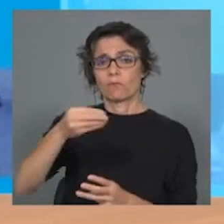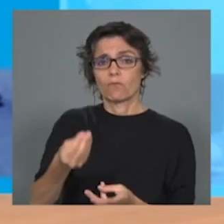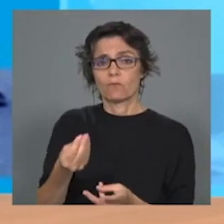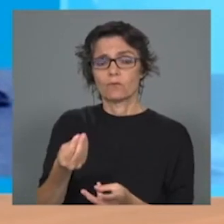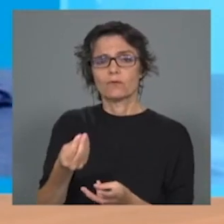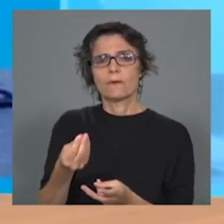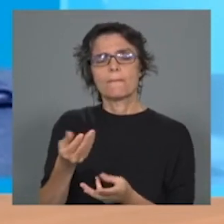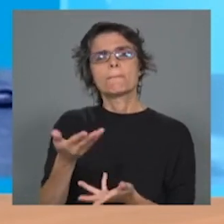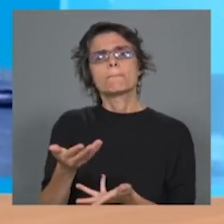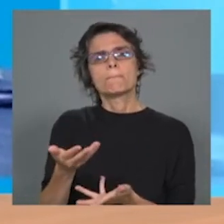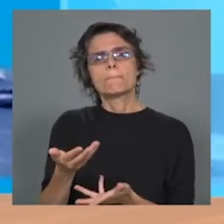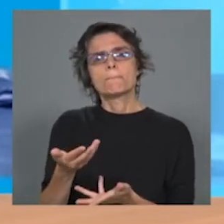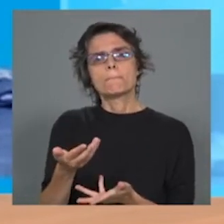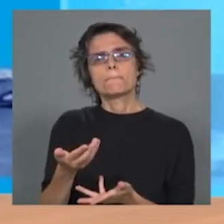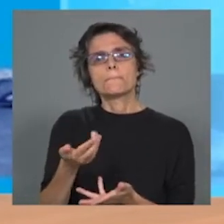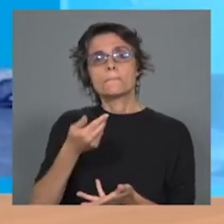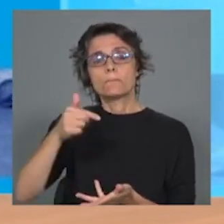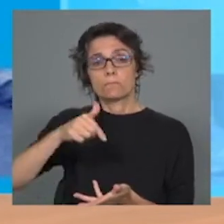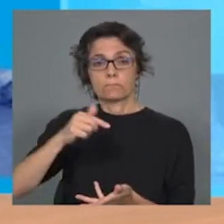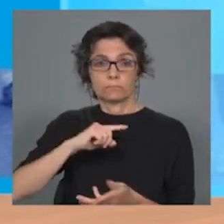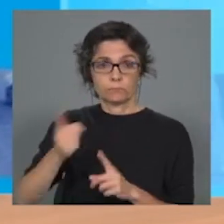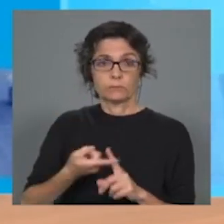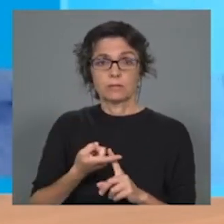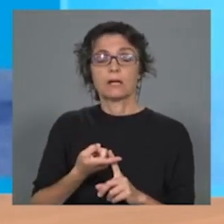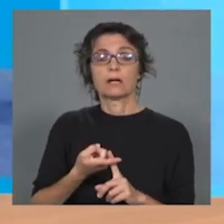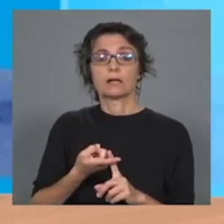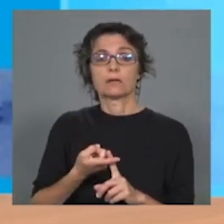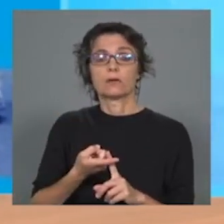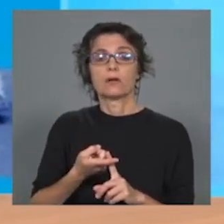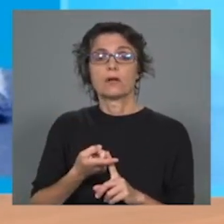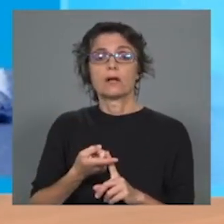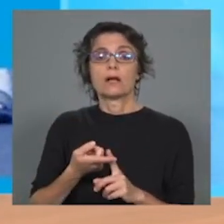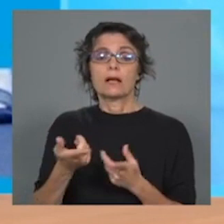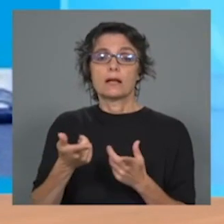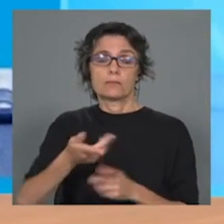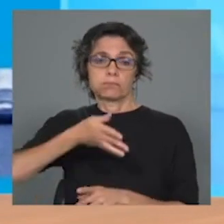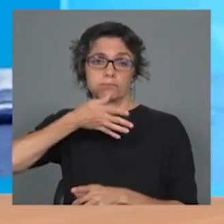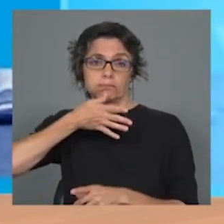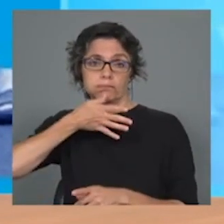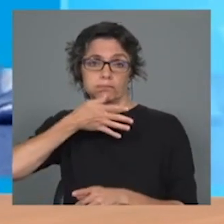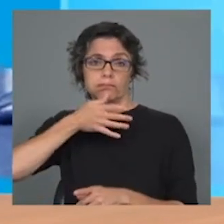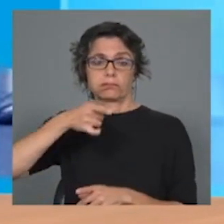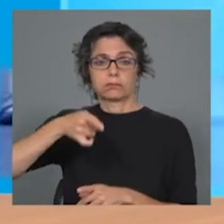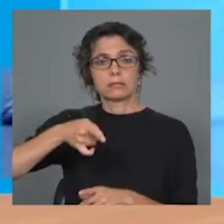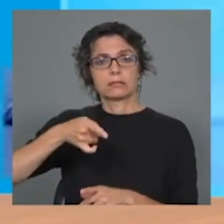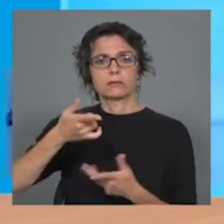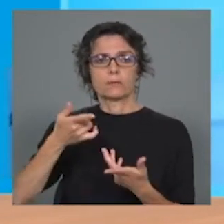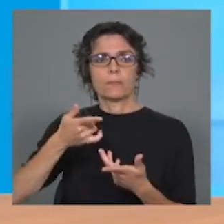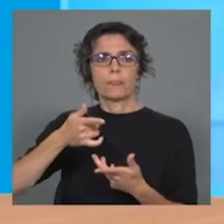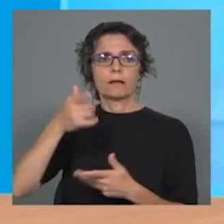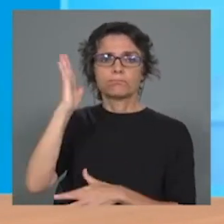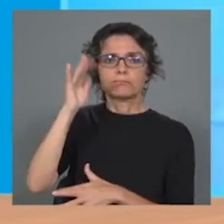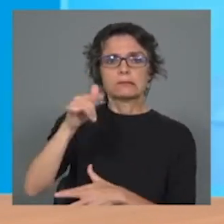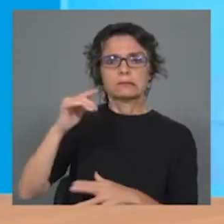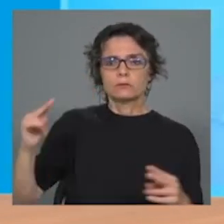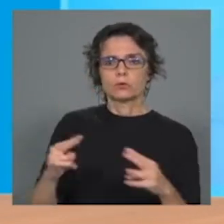portanto, este ano, este colóquio, esta reflexão, enfim,